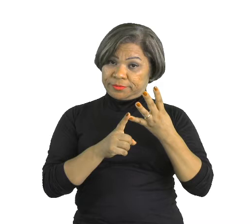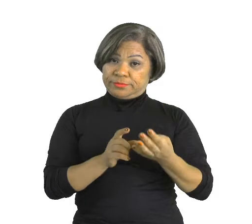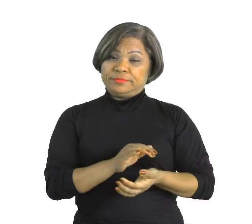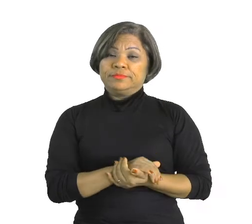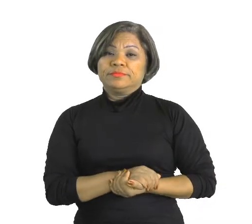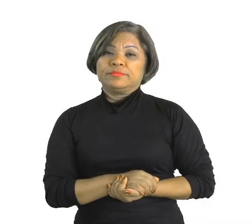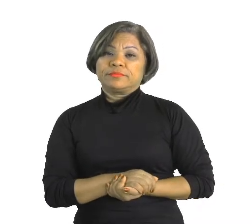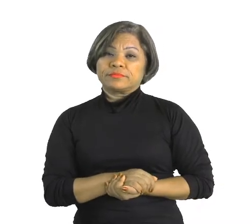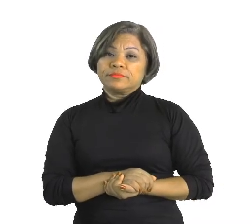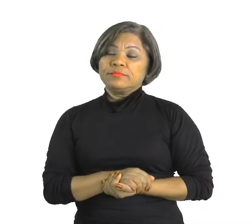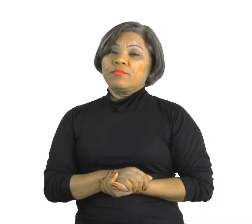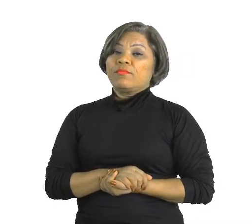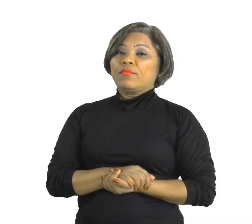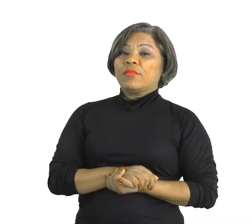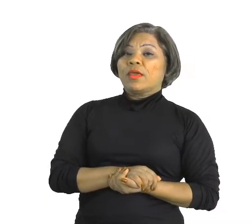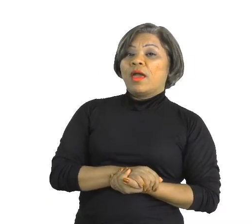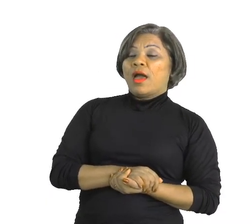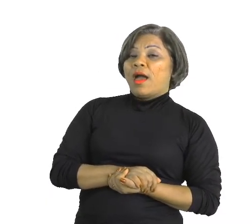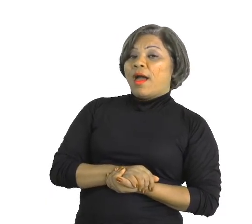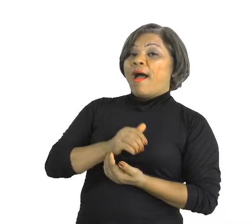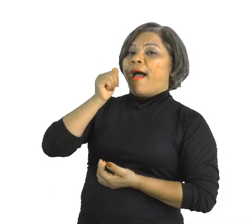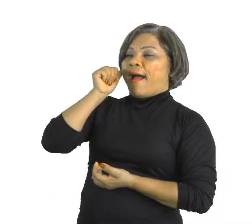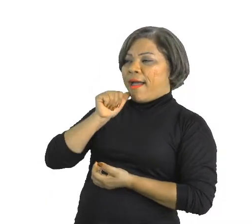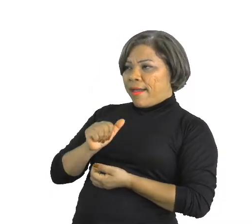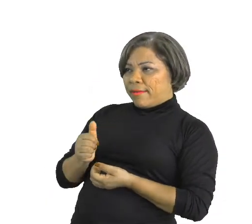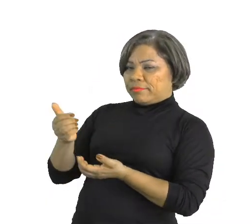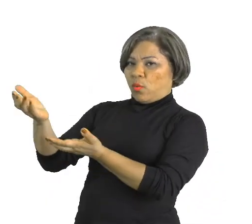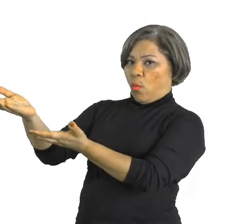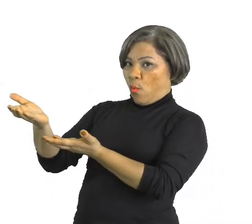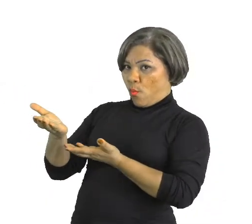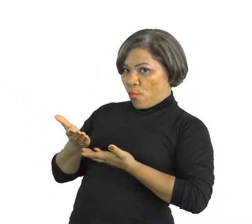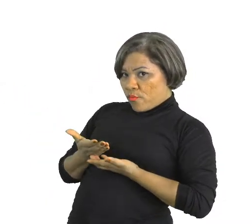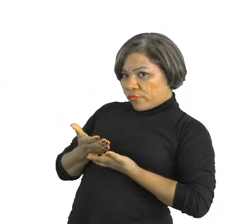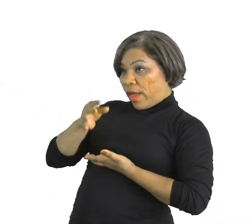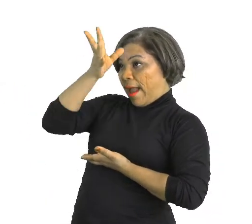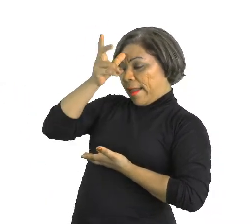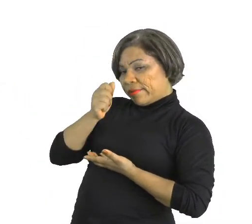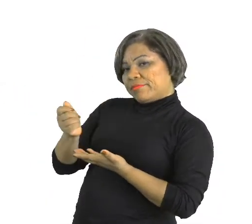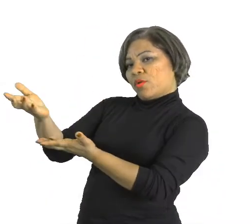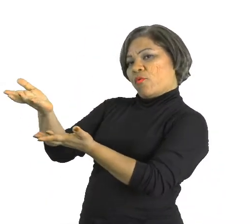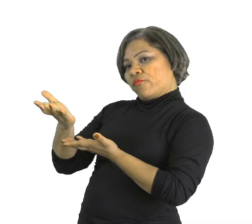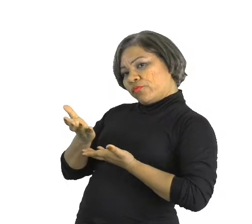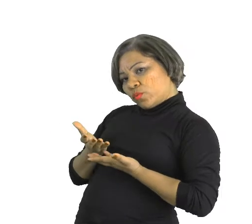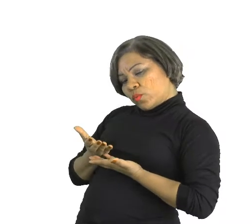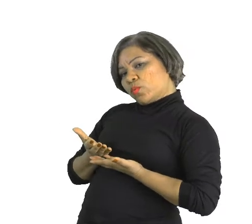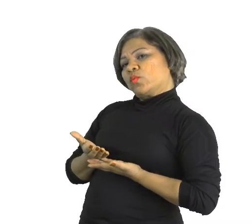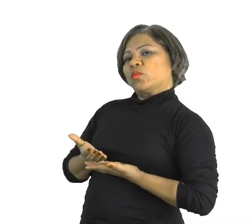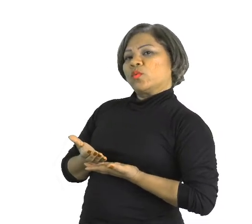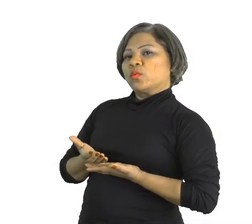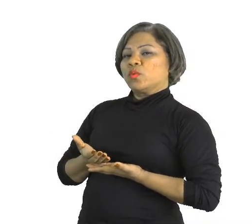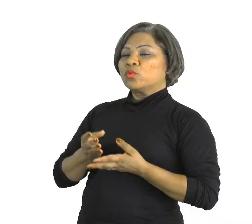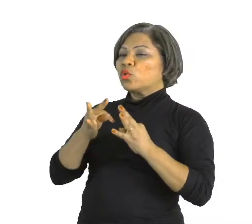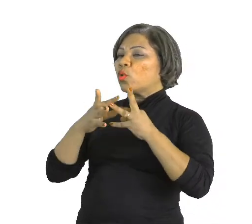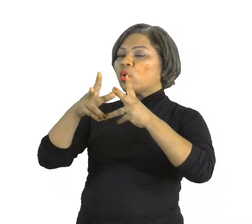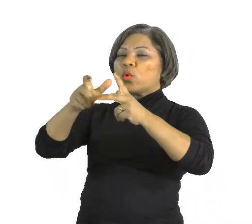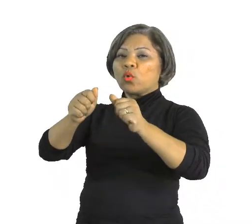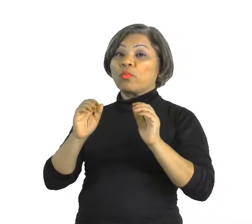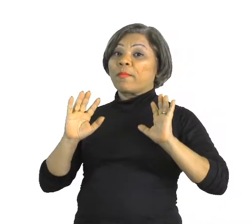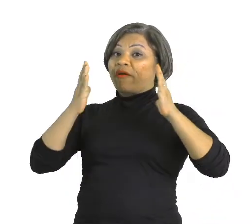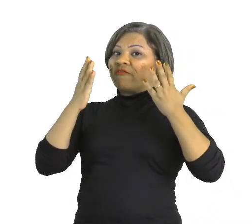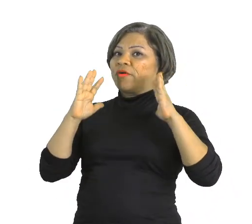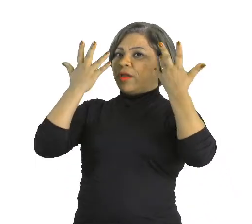Ela convidou todos eles para uma festa e esqueceu-se completamente